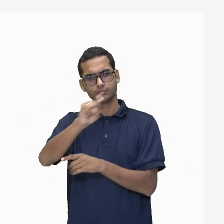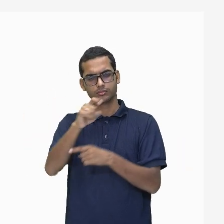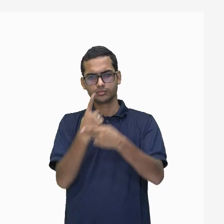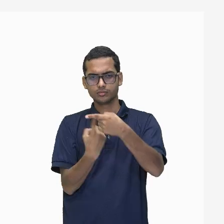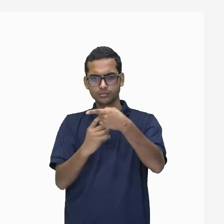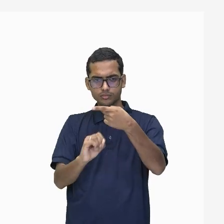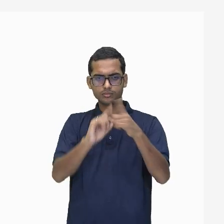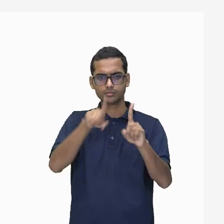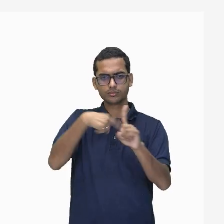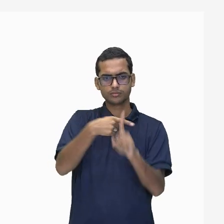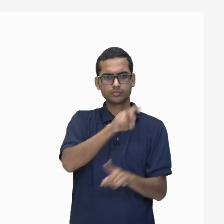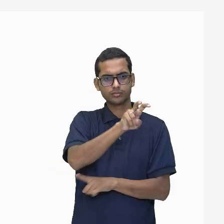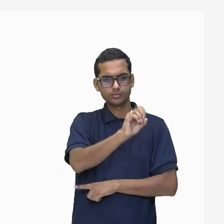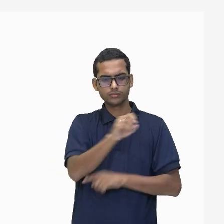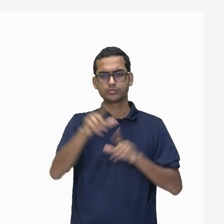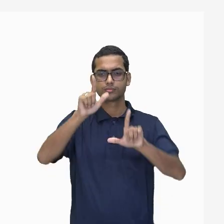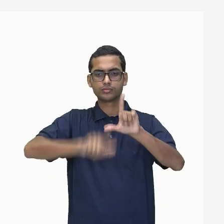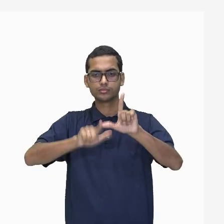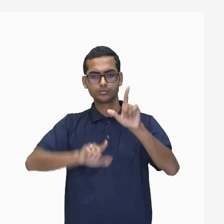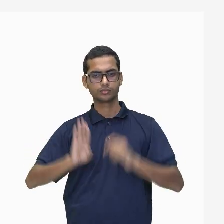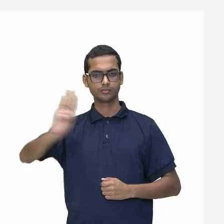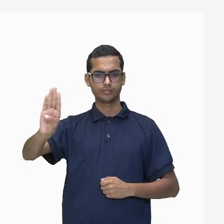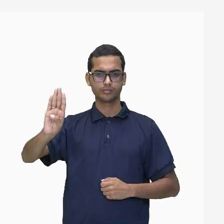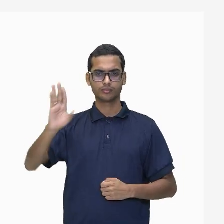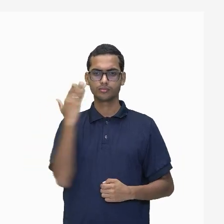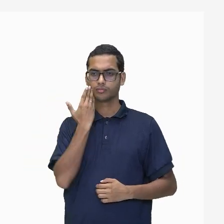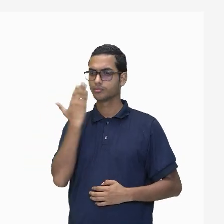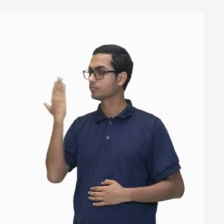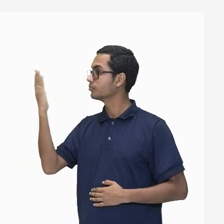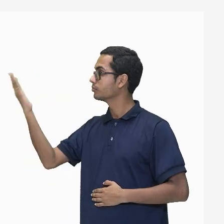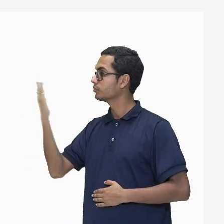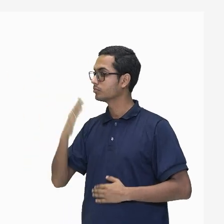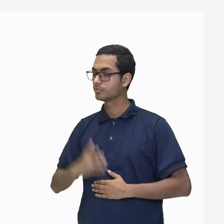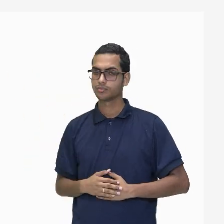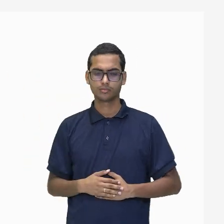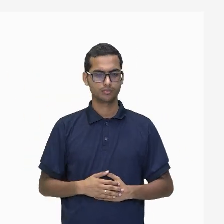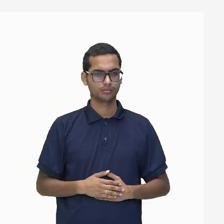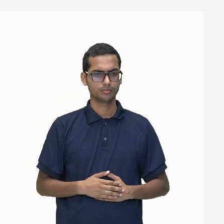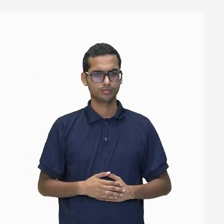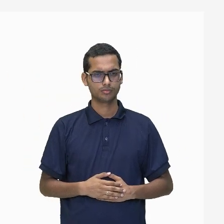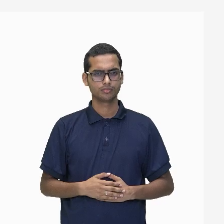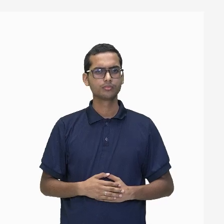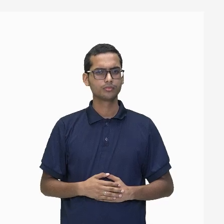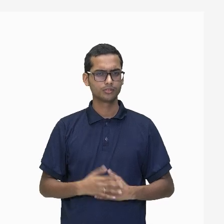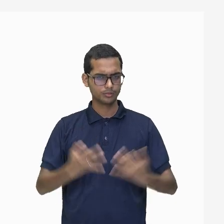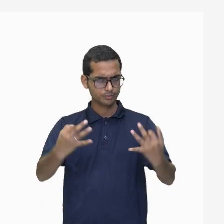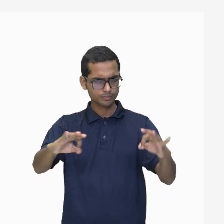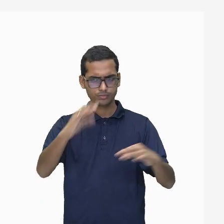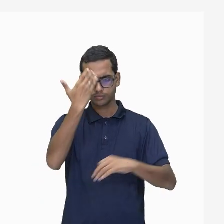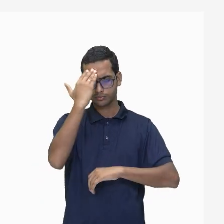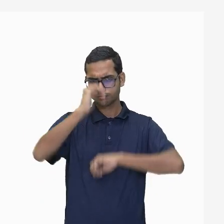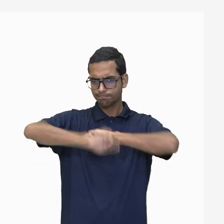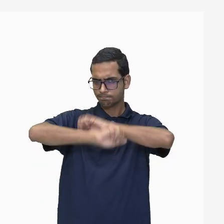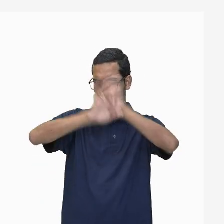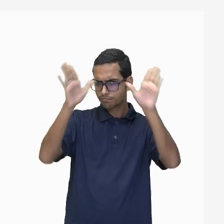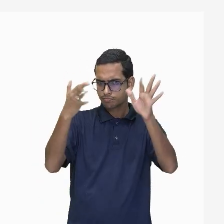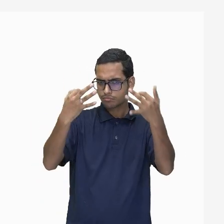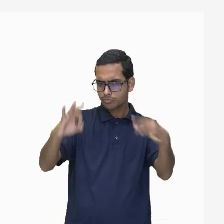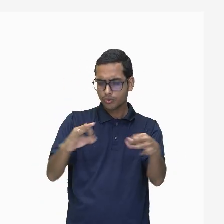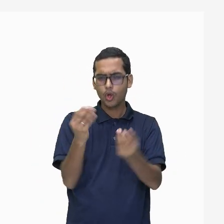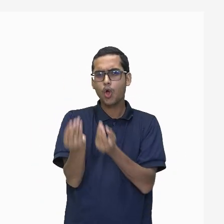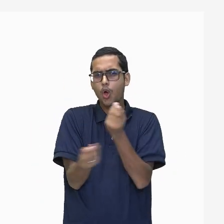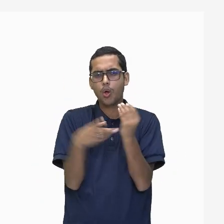é igual a menos x sobre 10 mais 50. Tá ok, turma? Compreenderam, então, aí